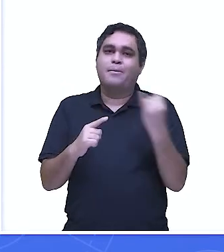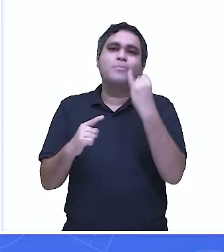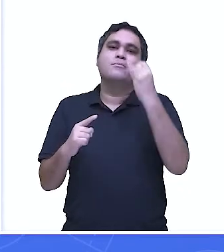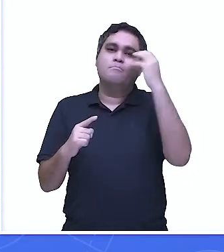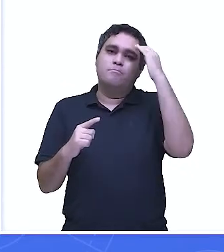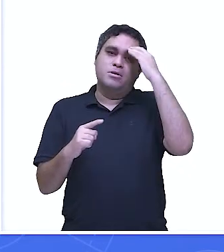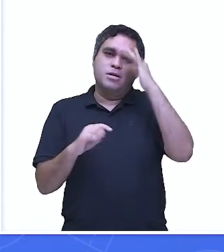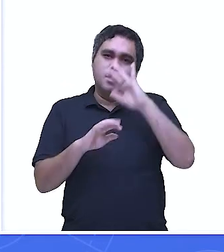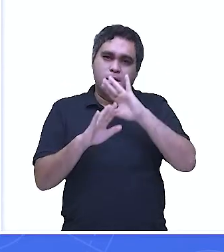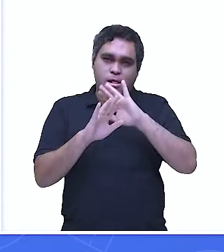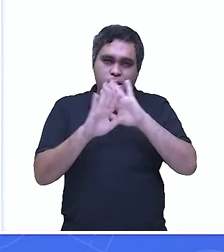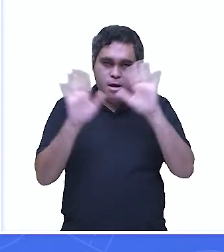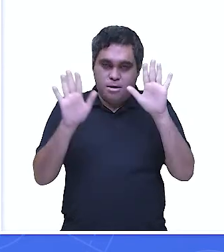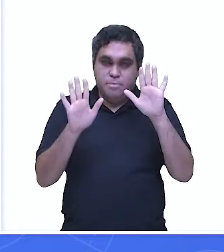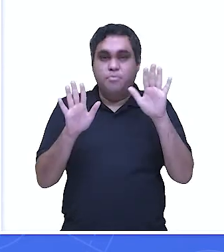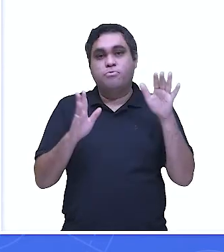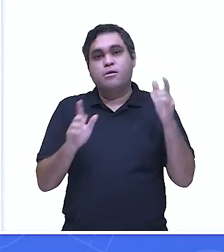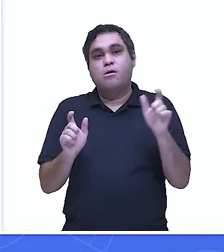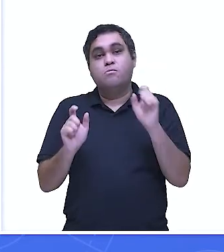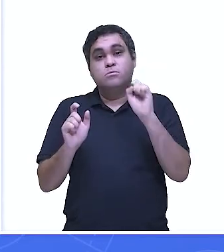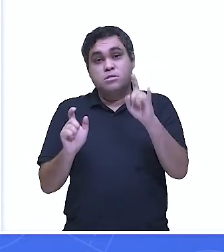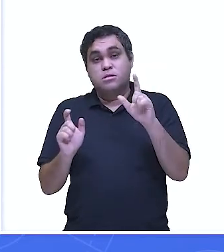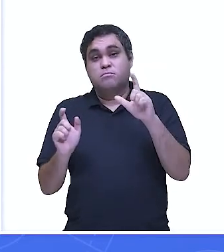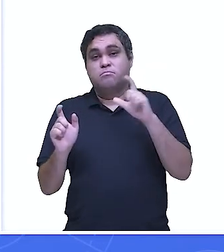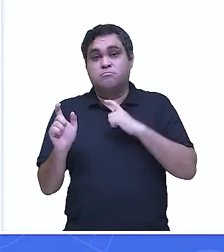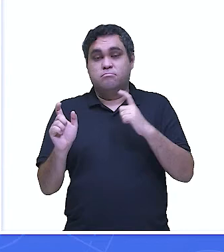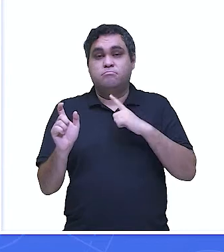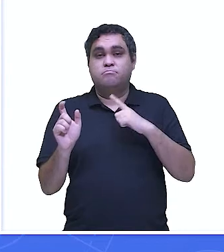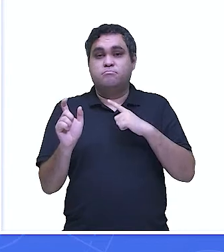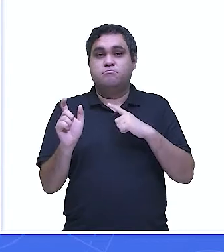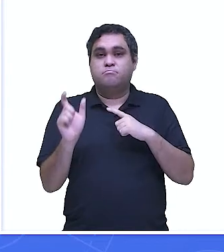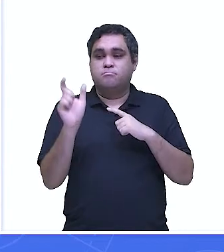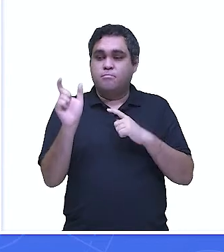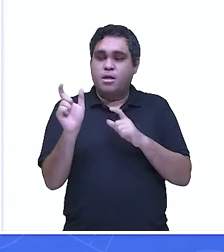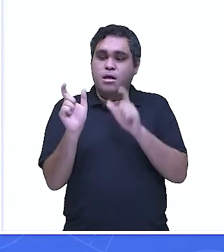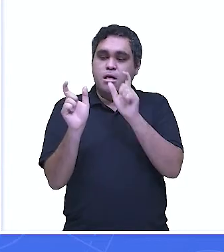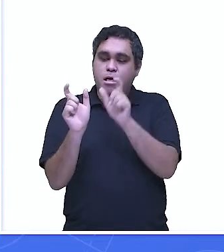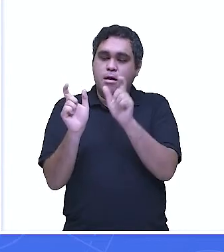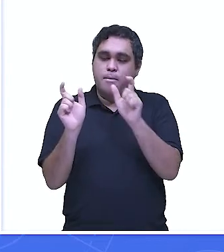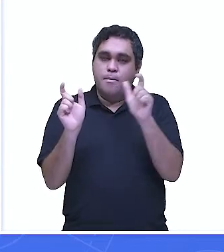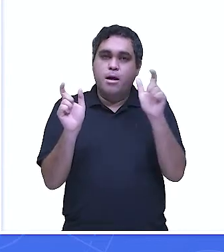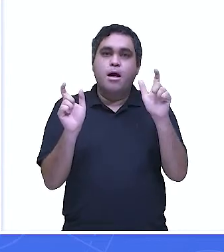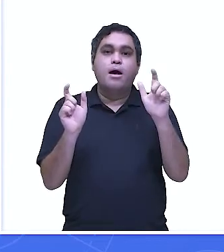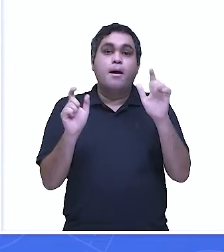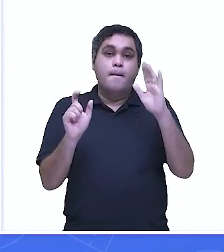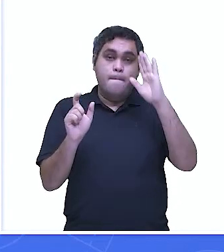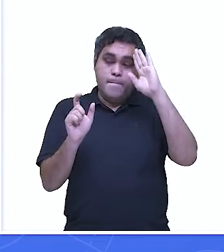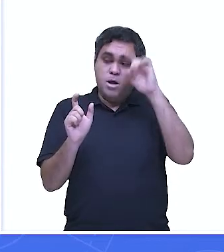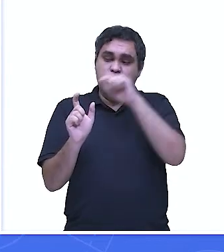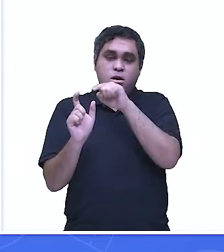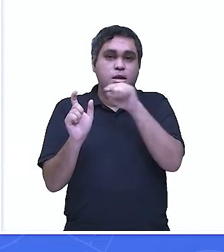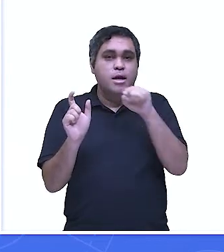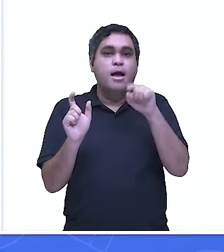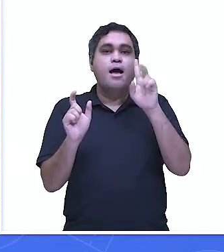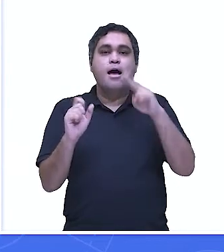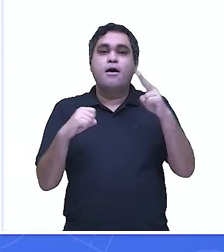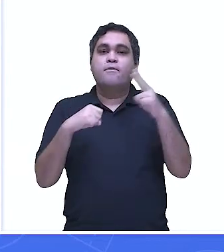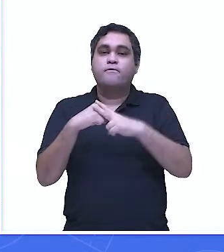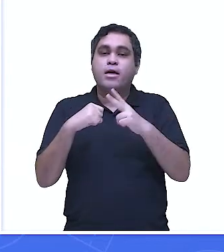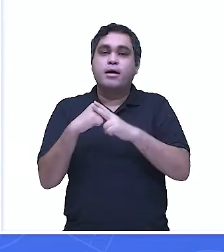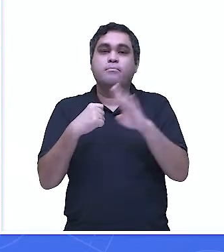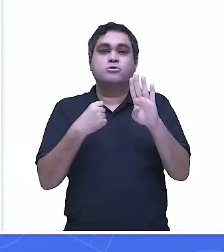repetidas aparecem especialmente na forma de verbos, substantivos, adjetivos e